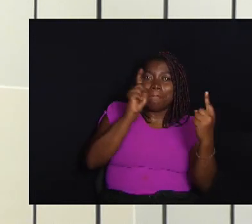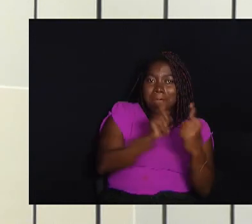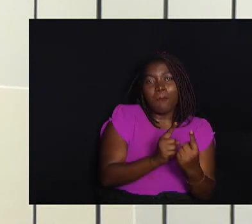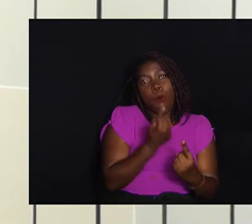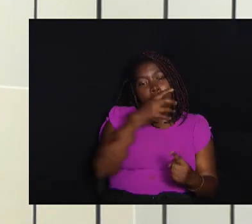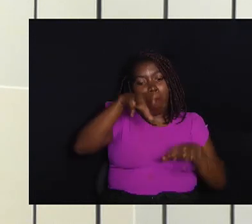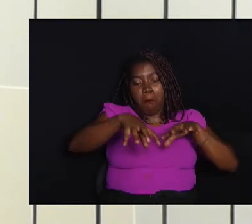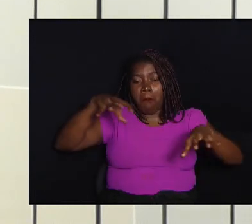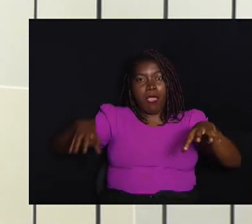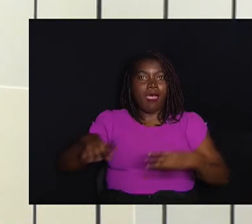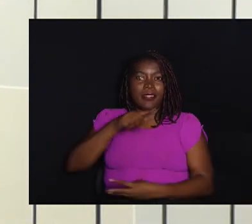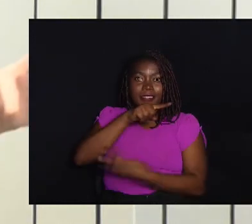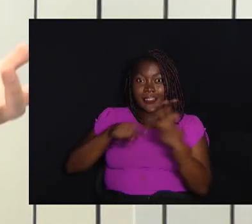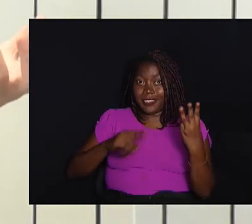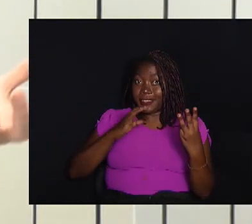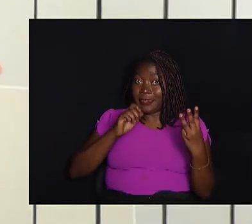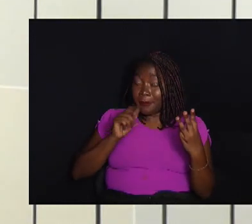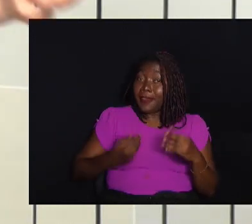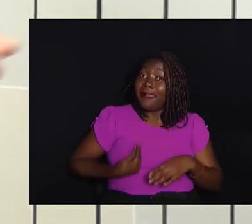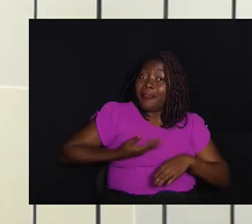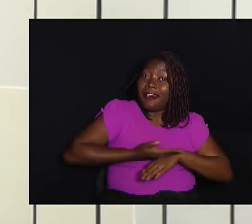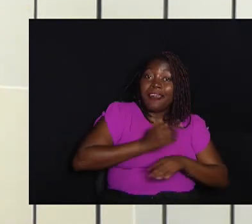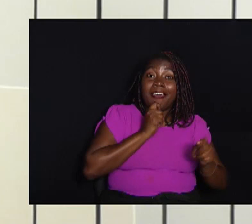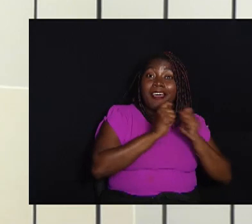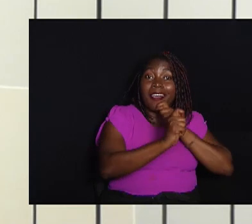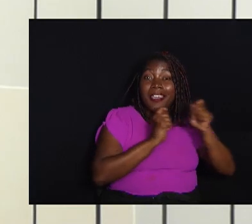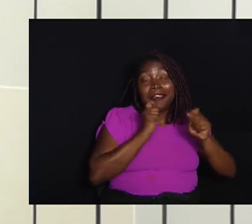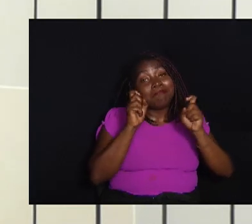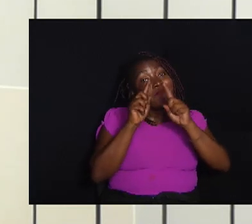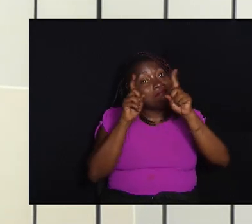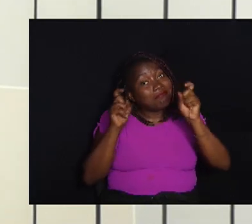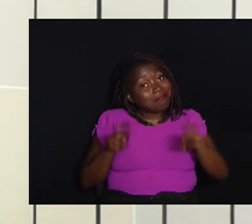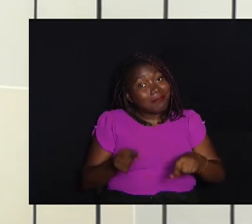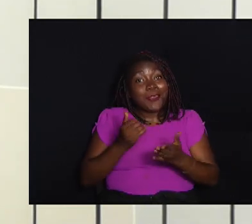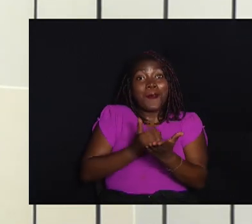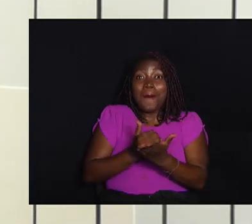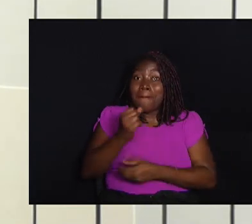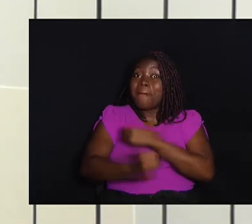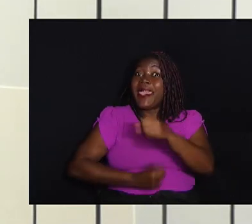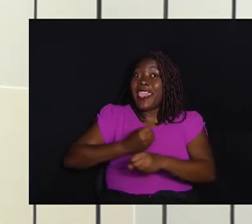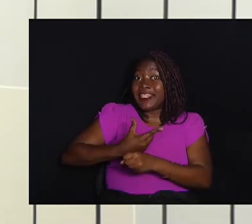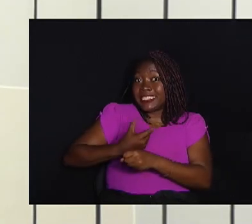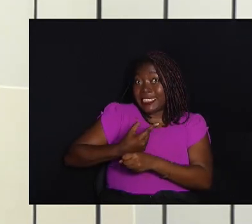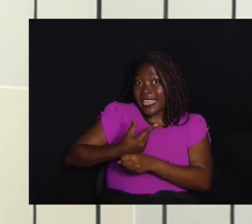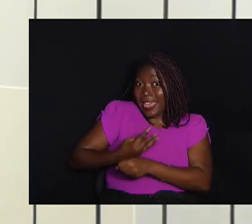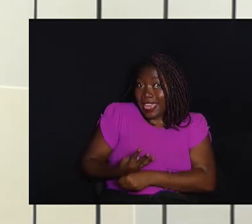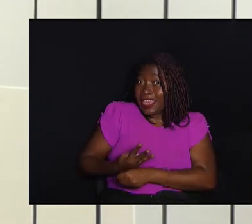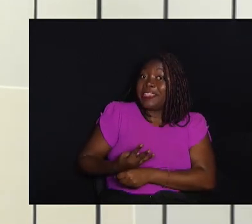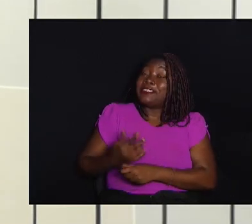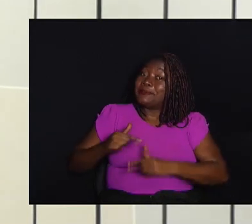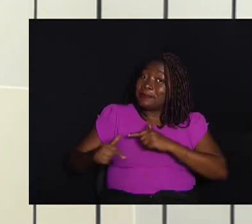do CEPAT Campinas para participar da entrevista e, quem sabe, começar aí 2024 de emprego